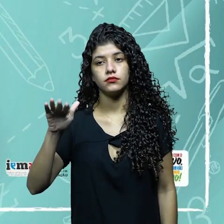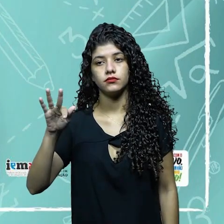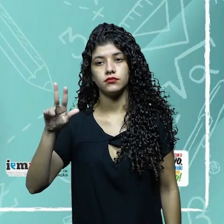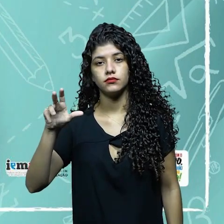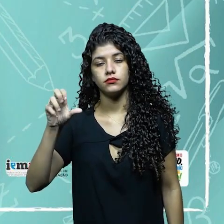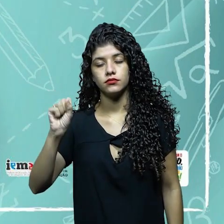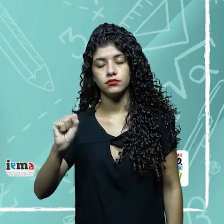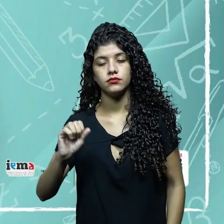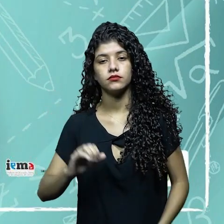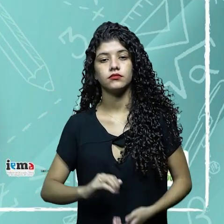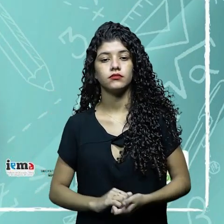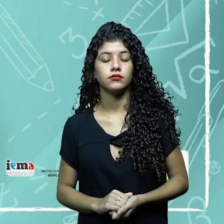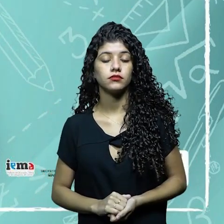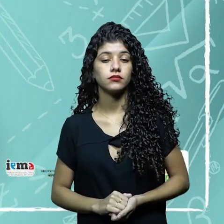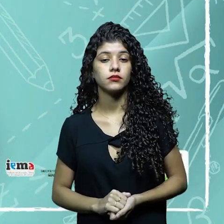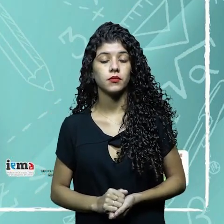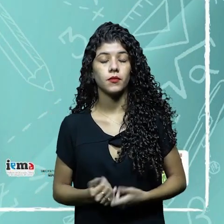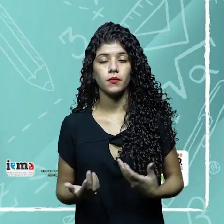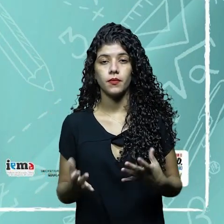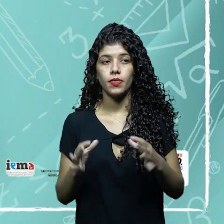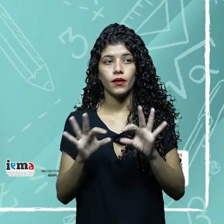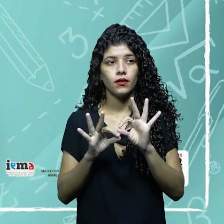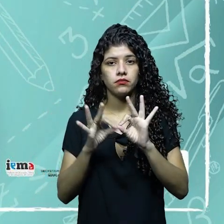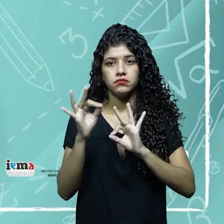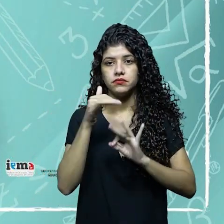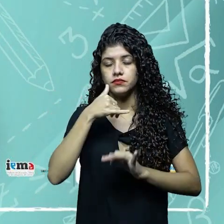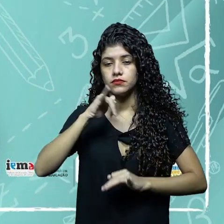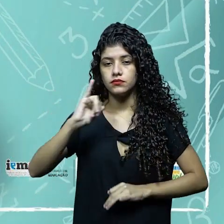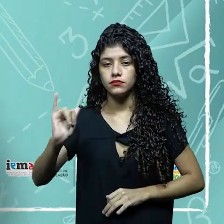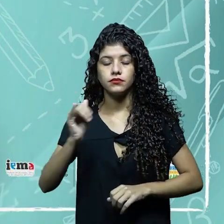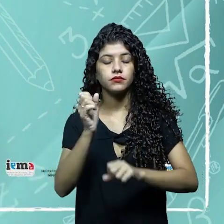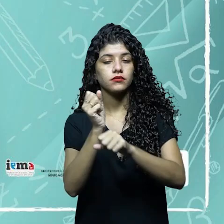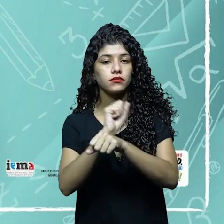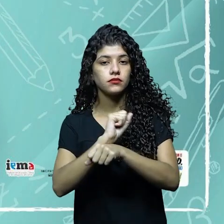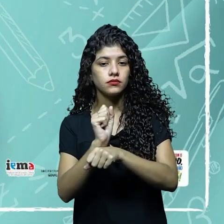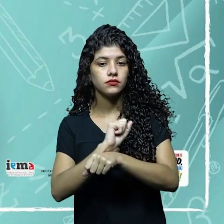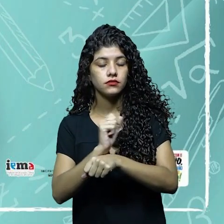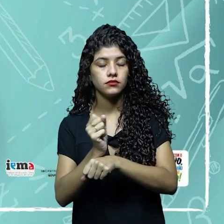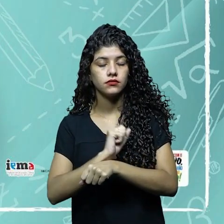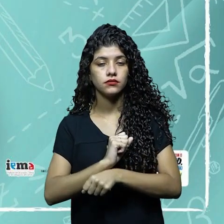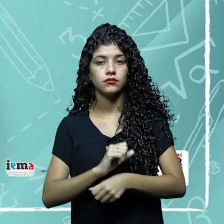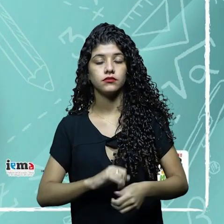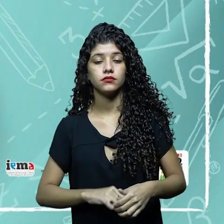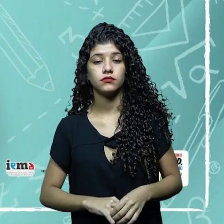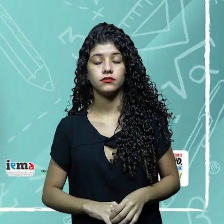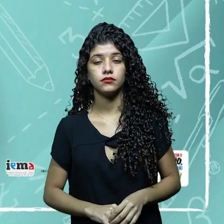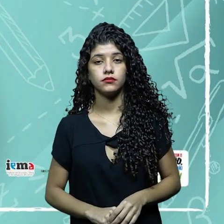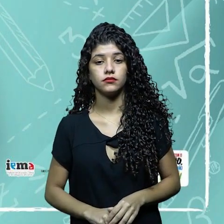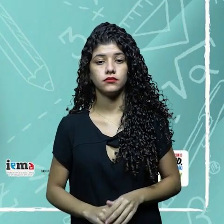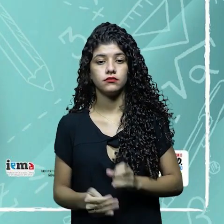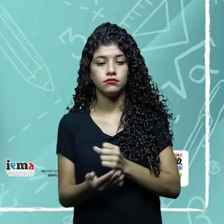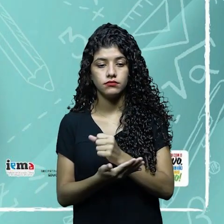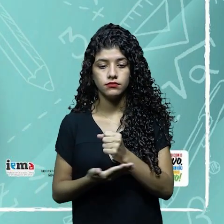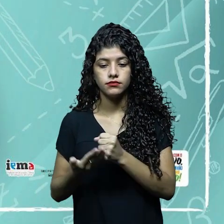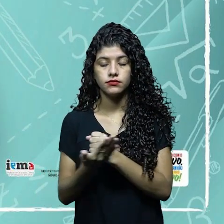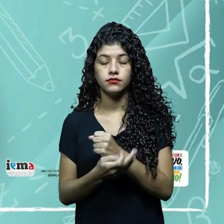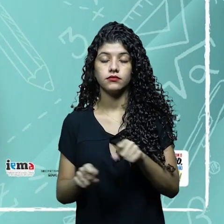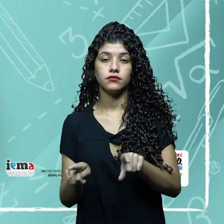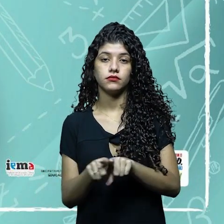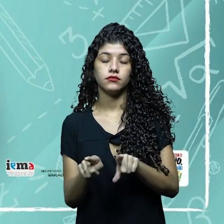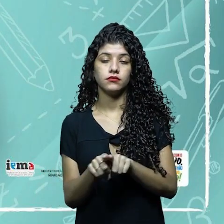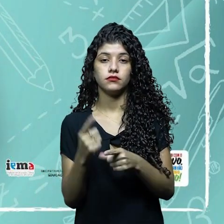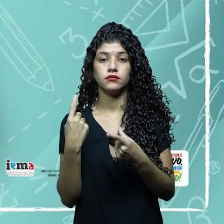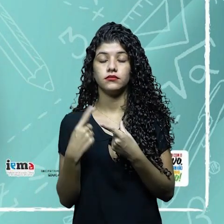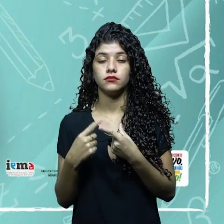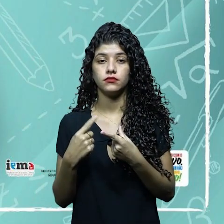um sistema elétrico, de um veículo, né? É básico também